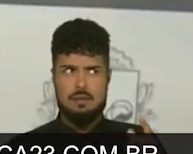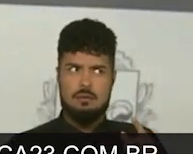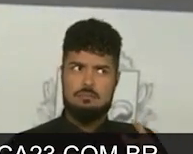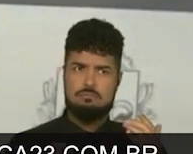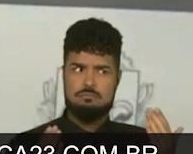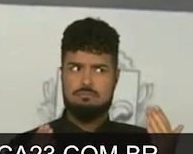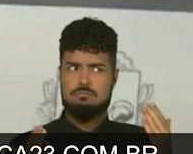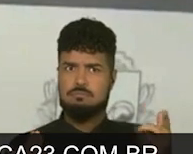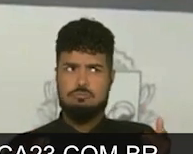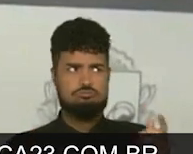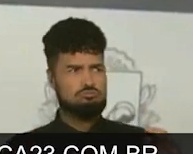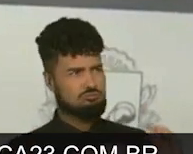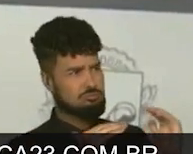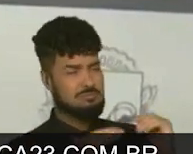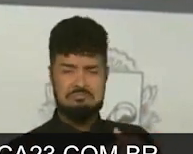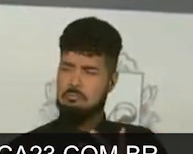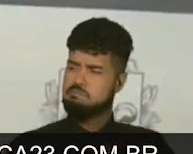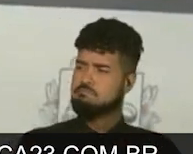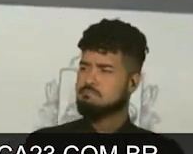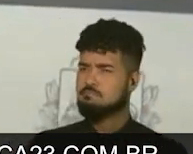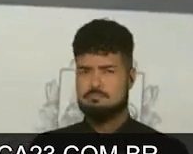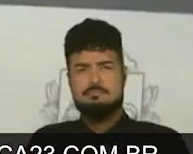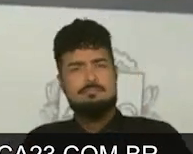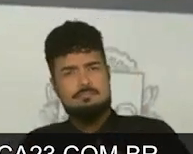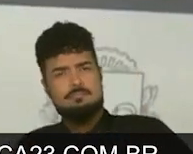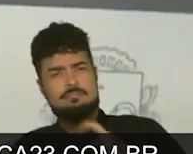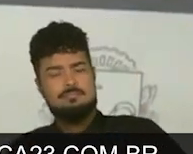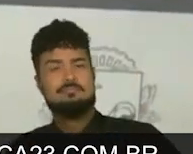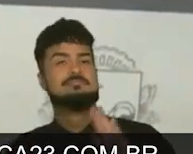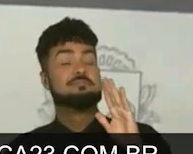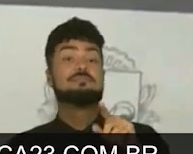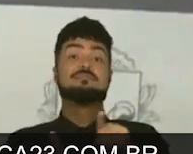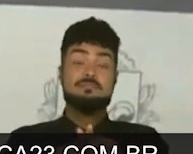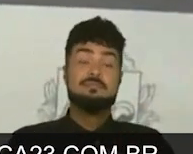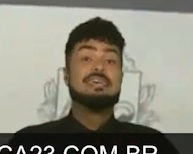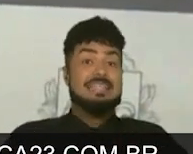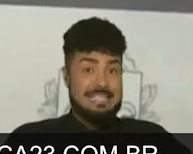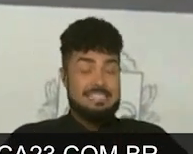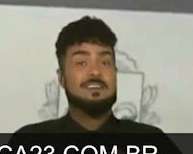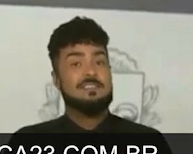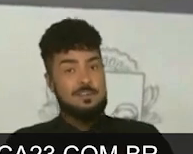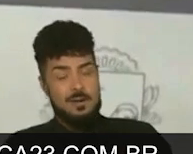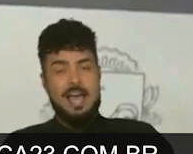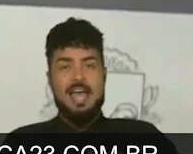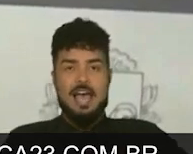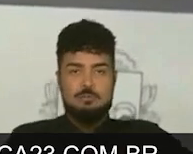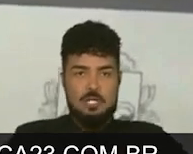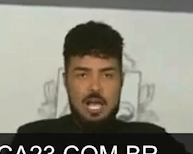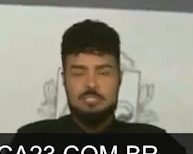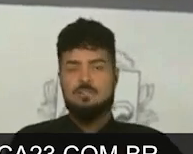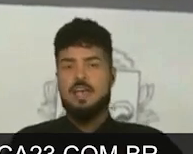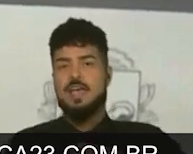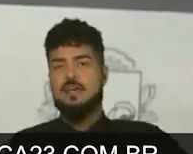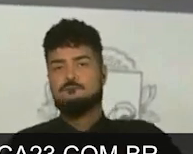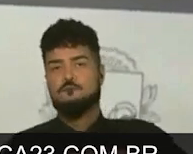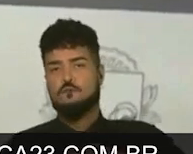e então seria necessário, por outro lado também, retomar a agenda da reforma administrativa, realizar a